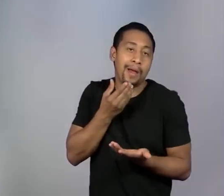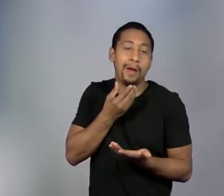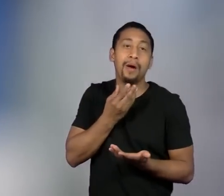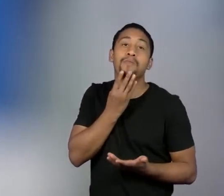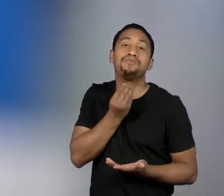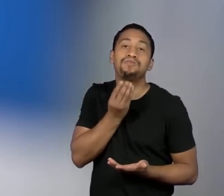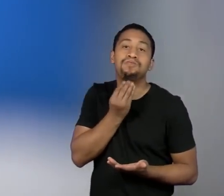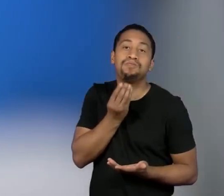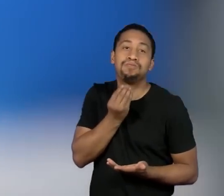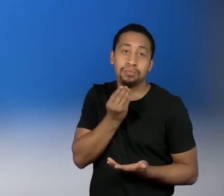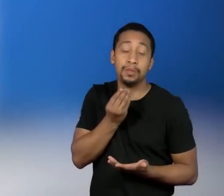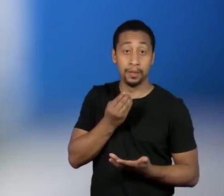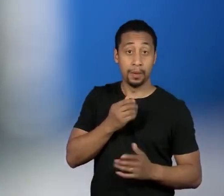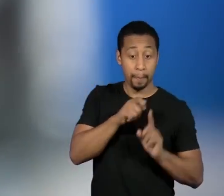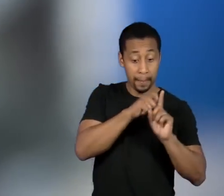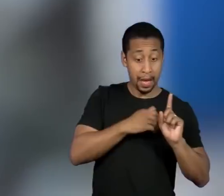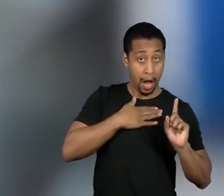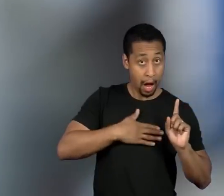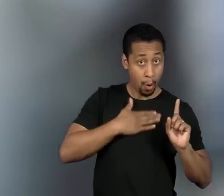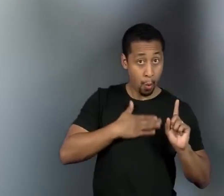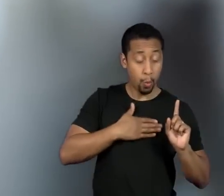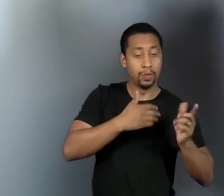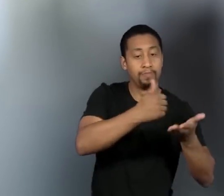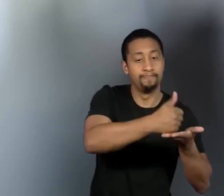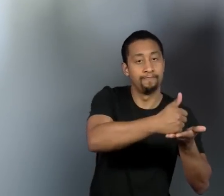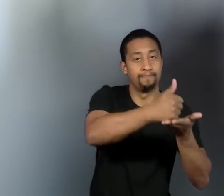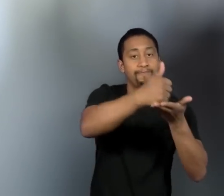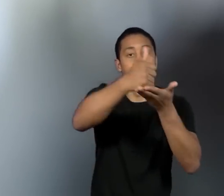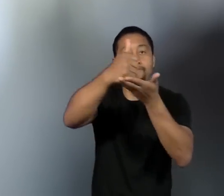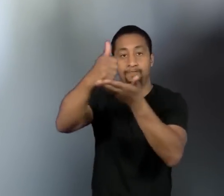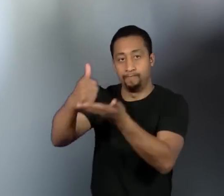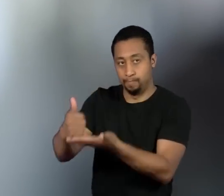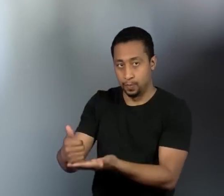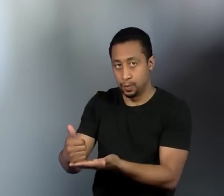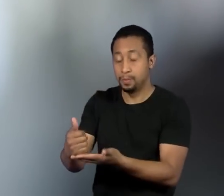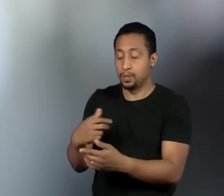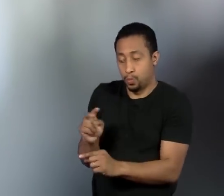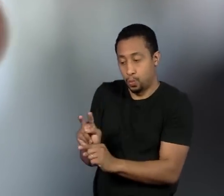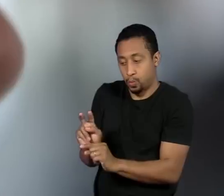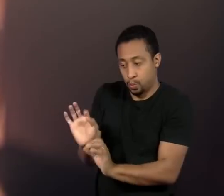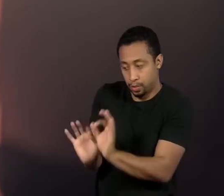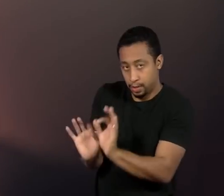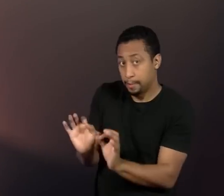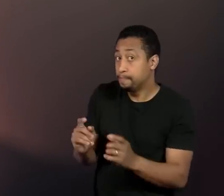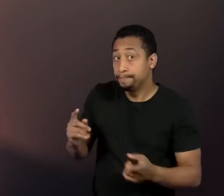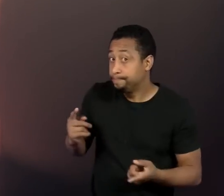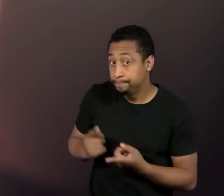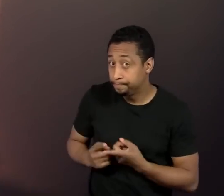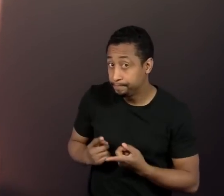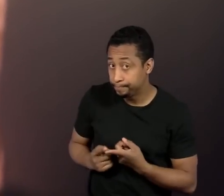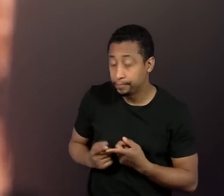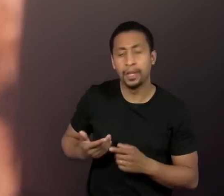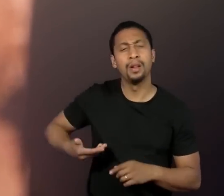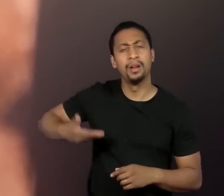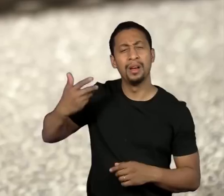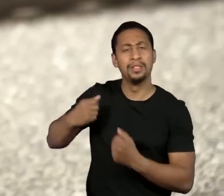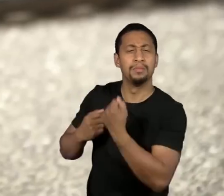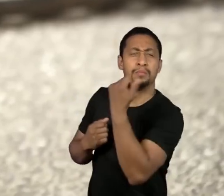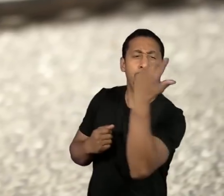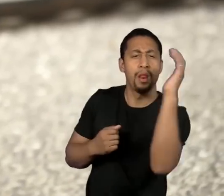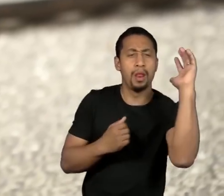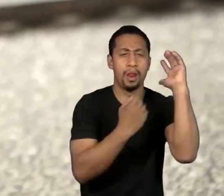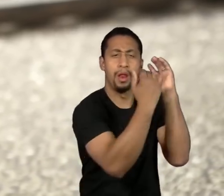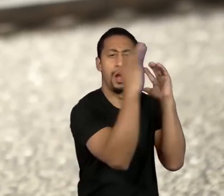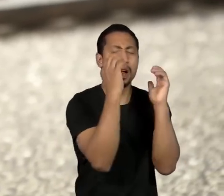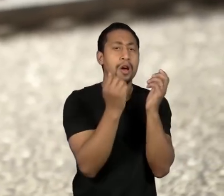agosto, decorrente também do período de uma área de queimadas, onde ele foi separado, provavelmente, da mãe. A